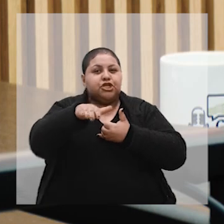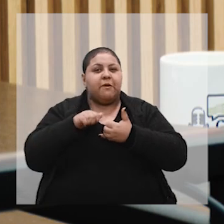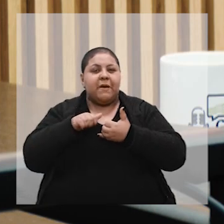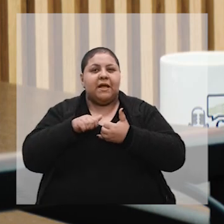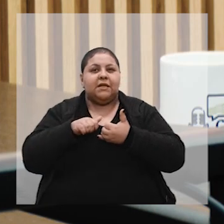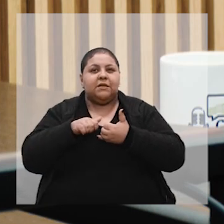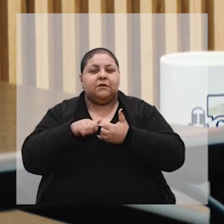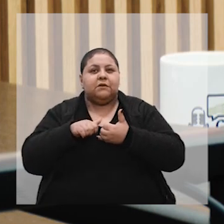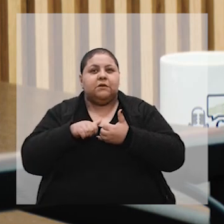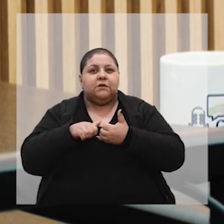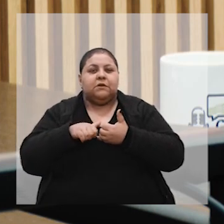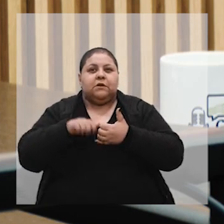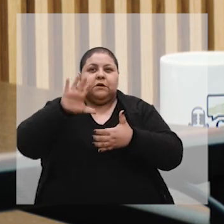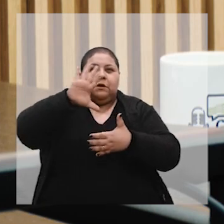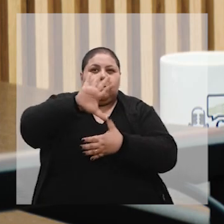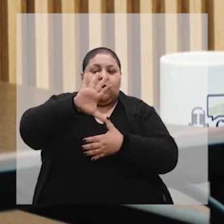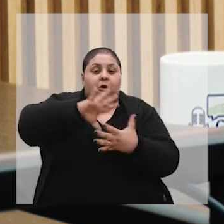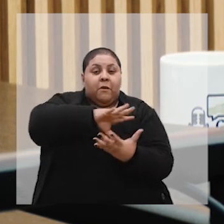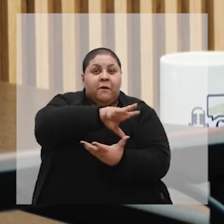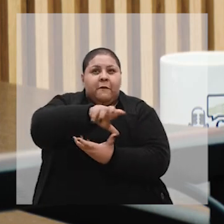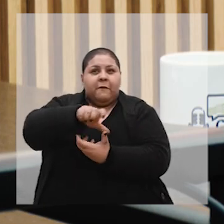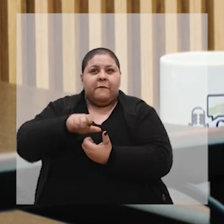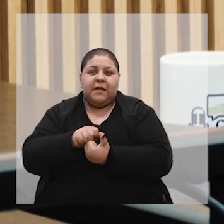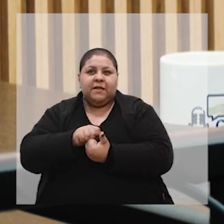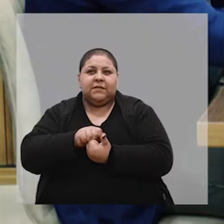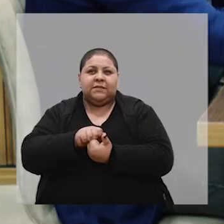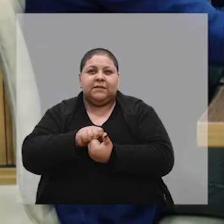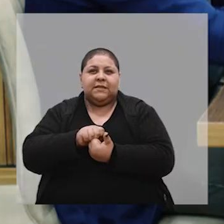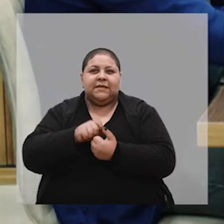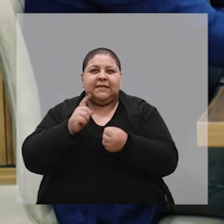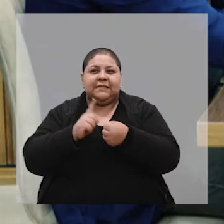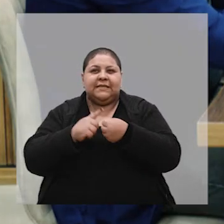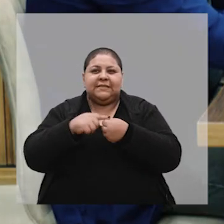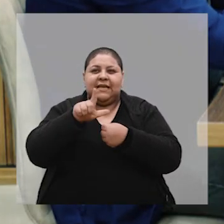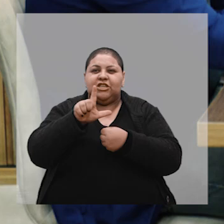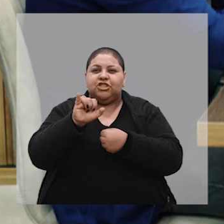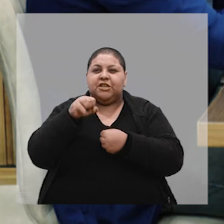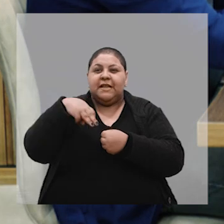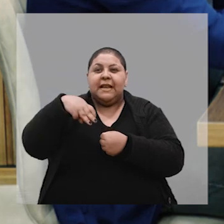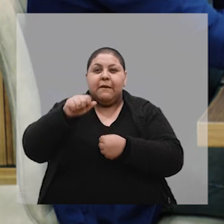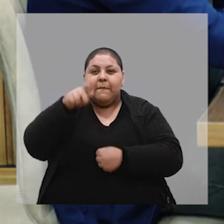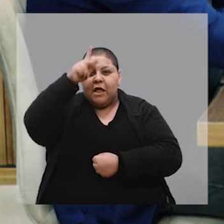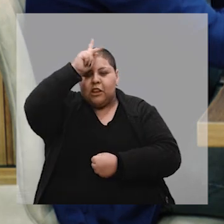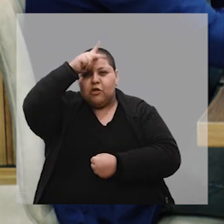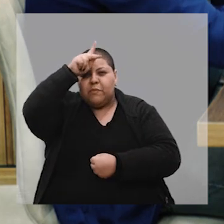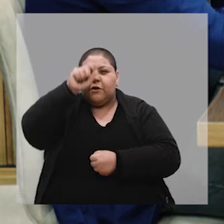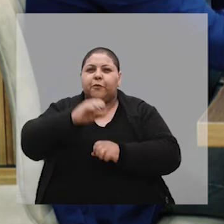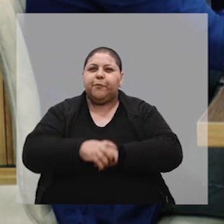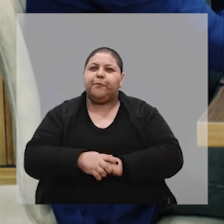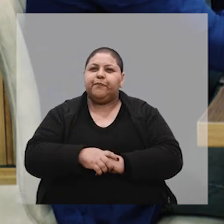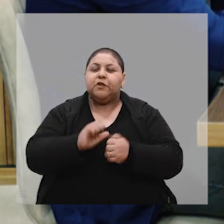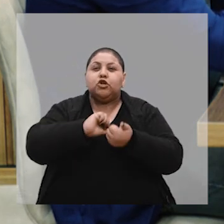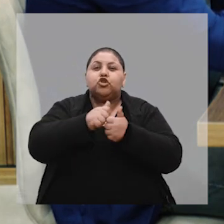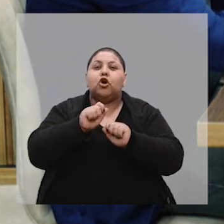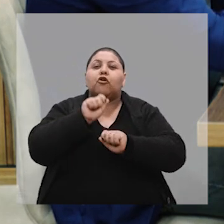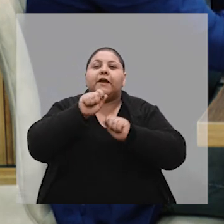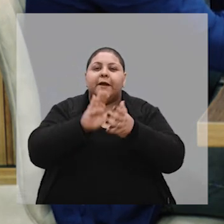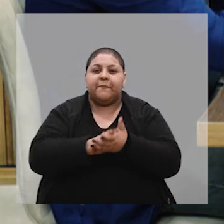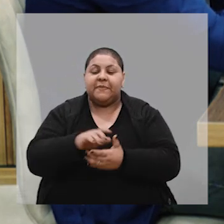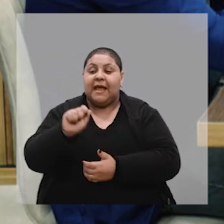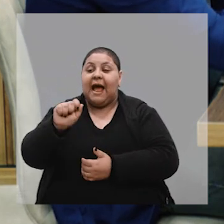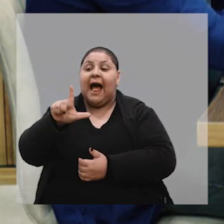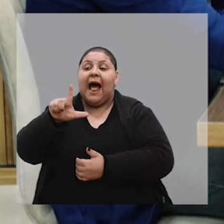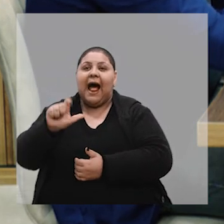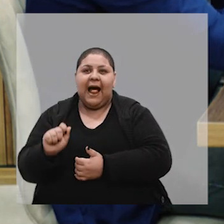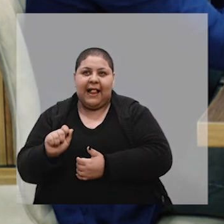convocado para a Copa América no Peru, em Lima, lá no Peru. Trajetória bonita. Cara, foi muito legal. Qual posição que tu joga no futsal? Eu jogo de ala. De